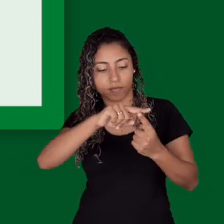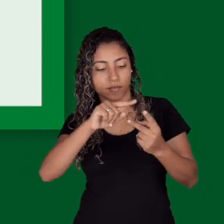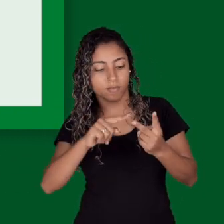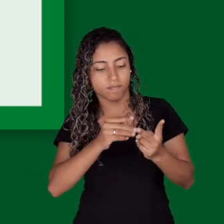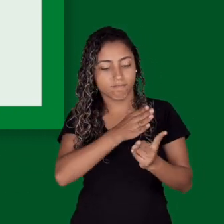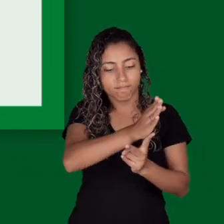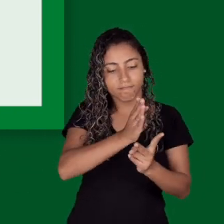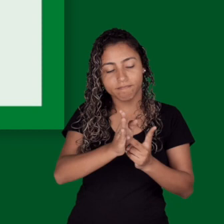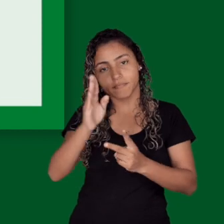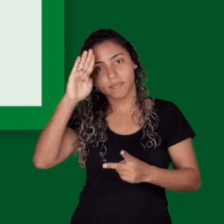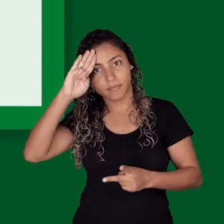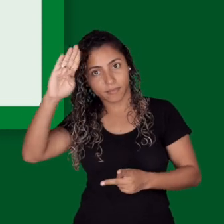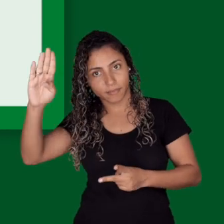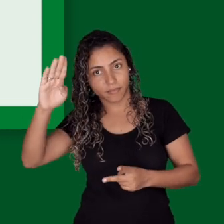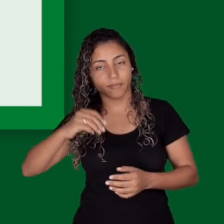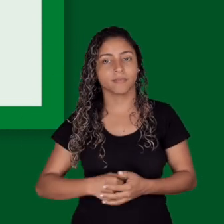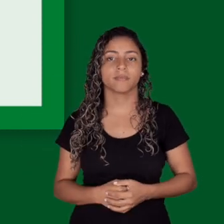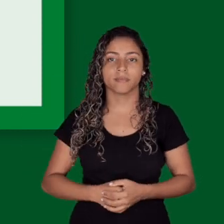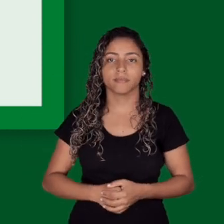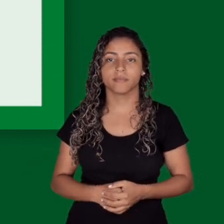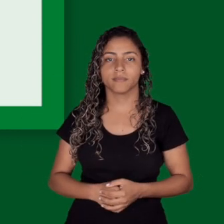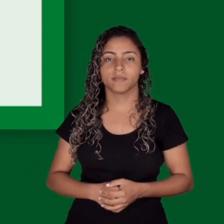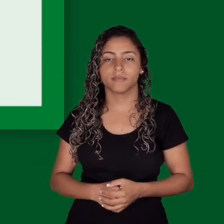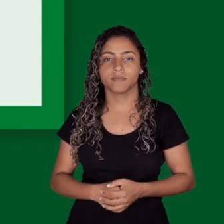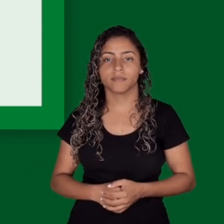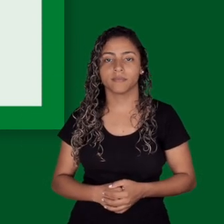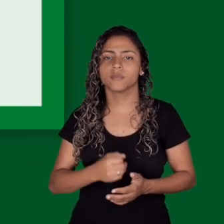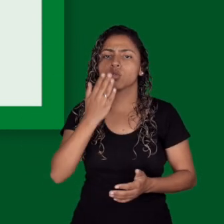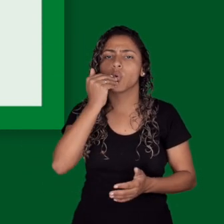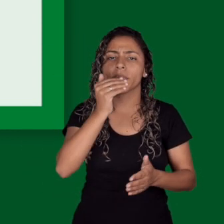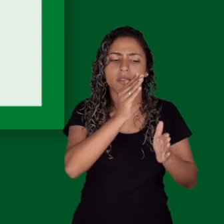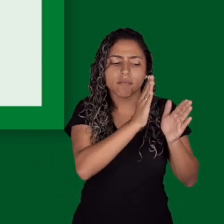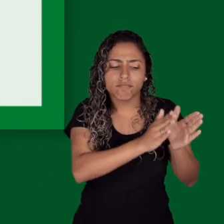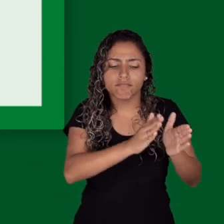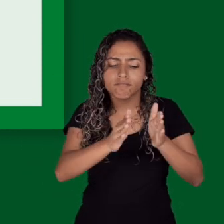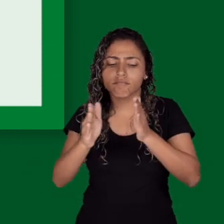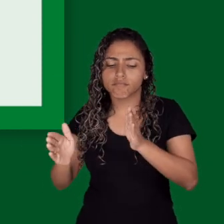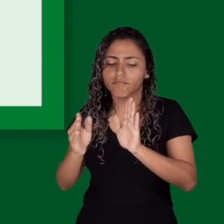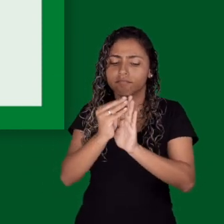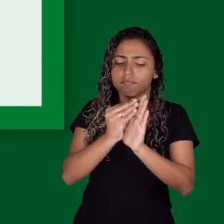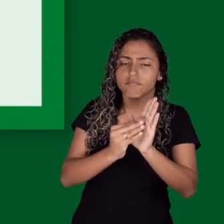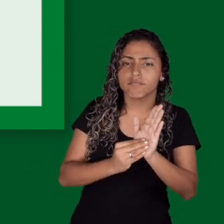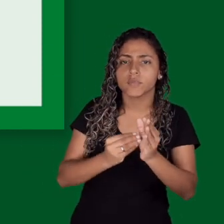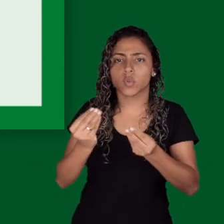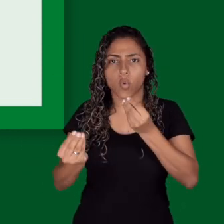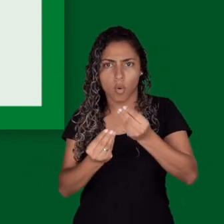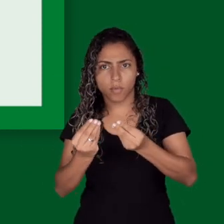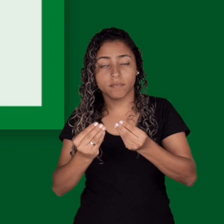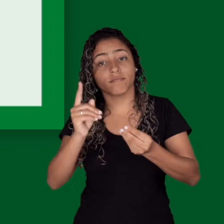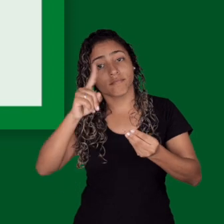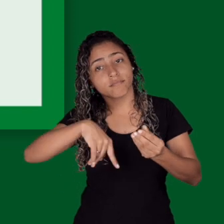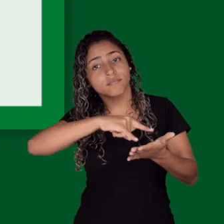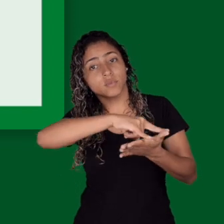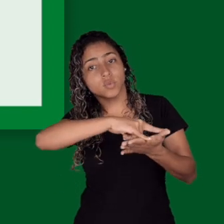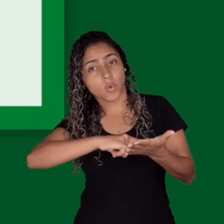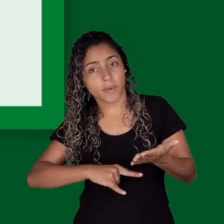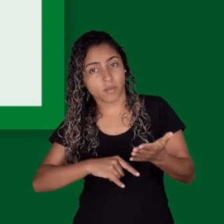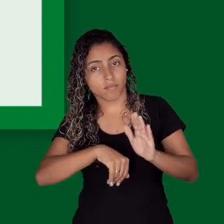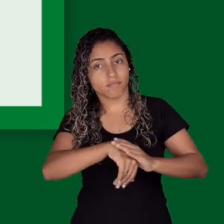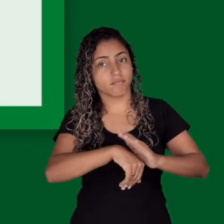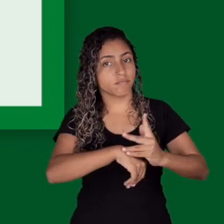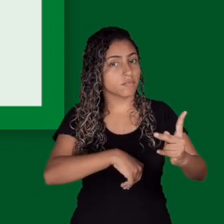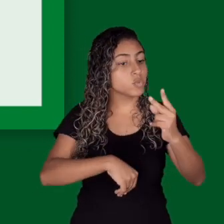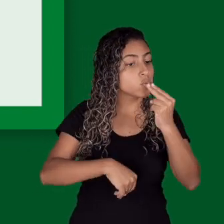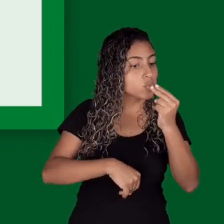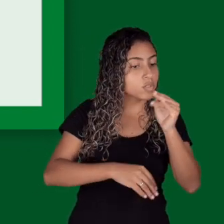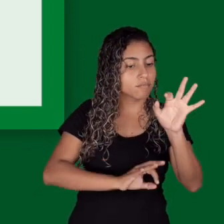ele trabalha com esses 2 eixos principais. O que são os cardápios da alimentação escolar? Ele é um documento